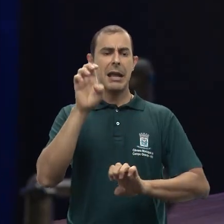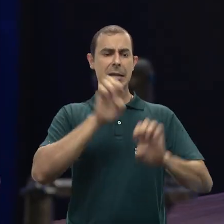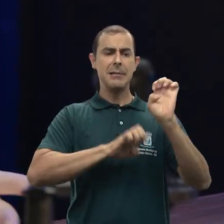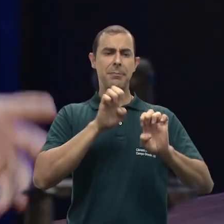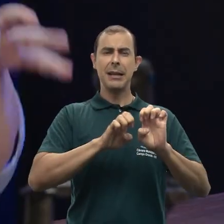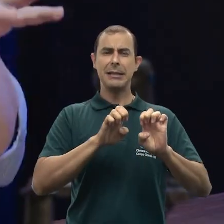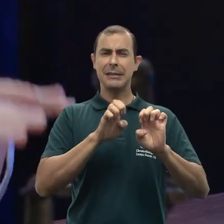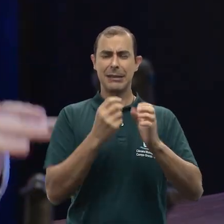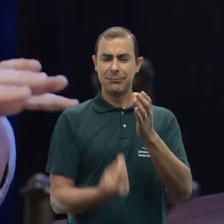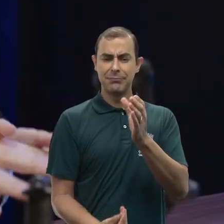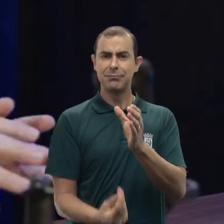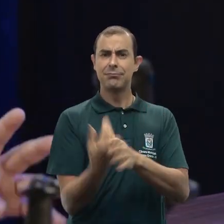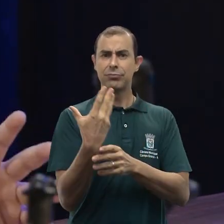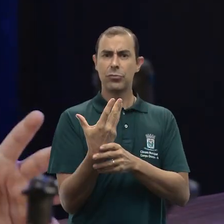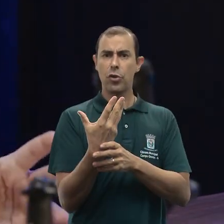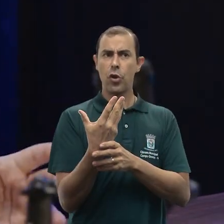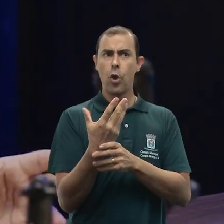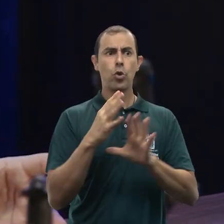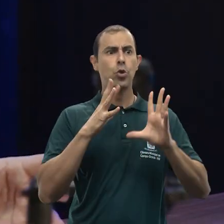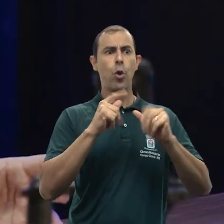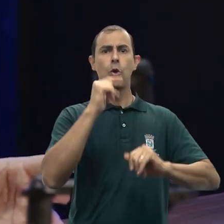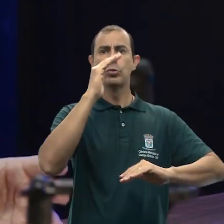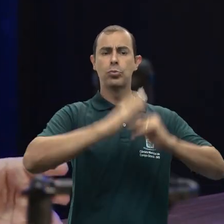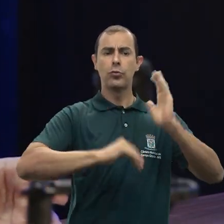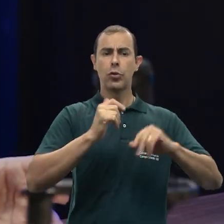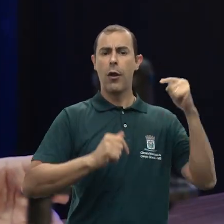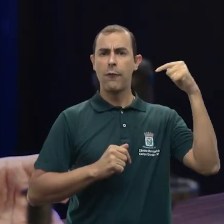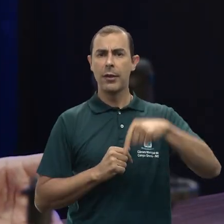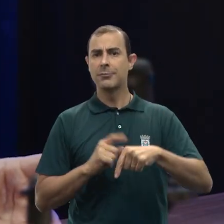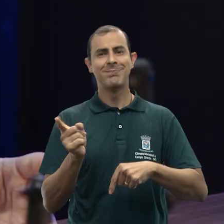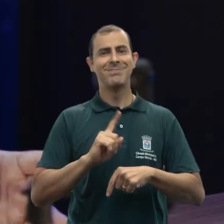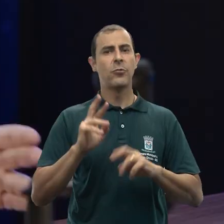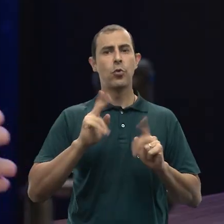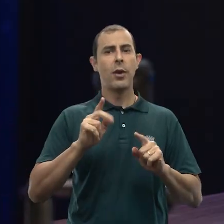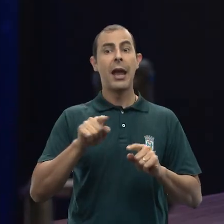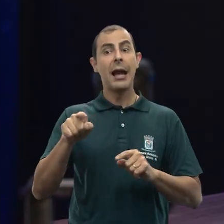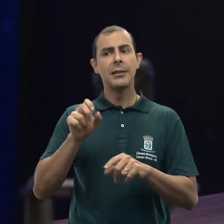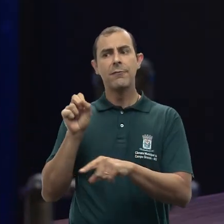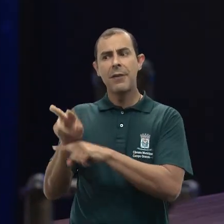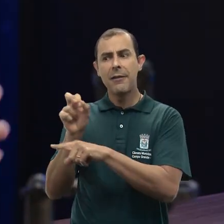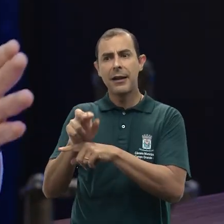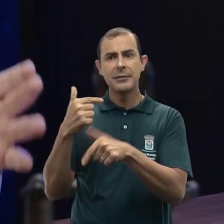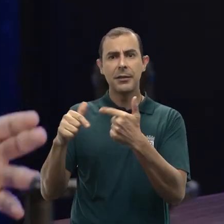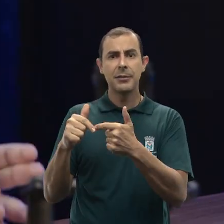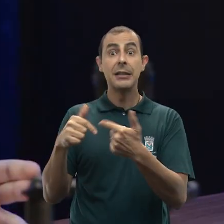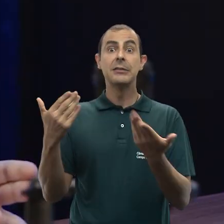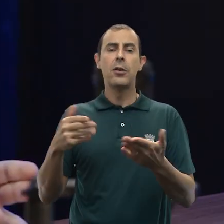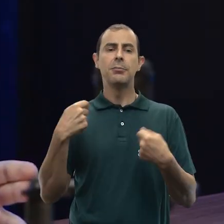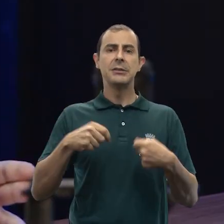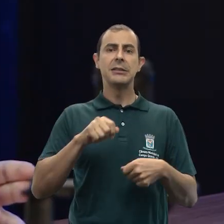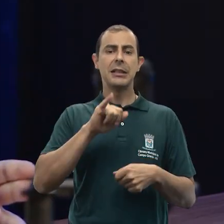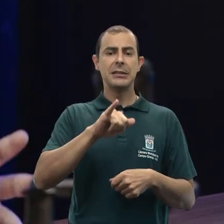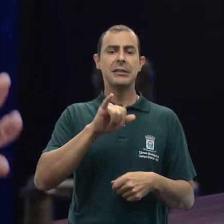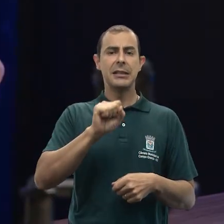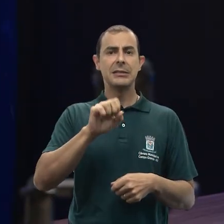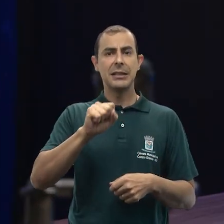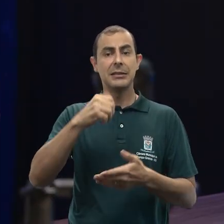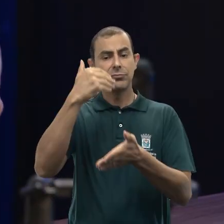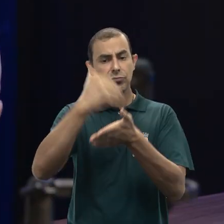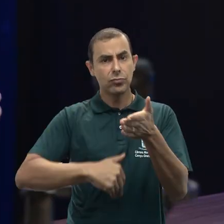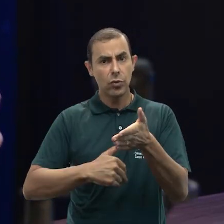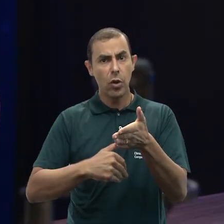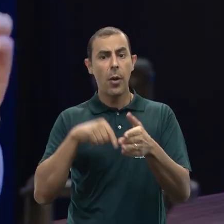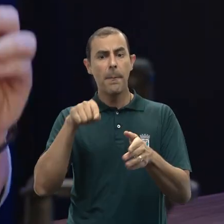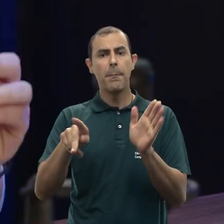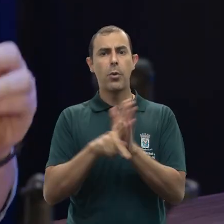de tecnologia. Quem encontrar aqui. Então nós temos que ter isenção de alíquotas para as empresas de tecnologia, porque a empresa